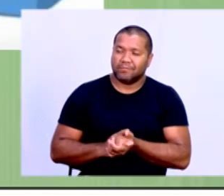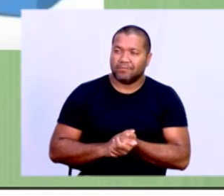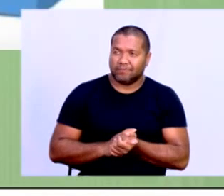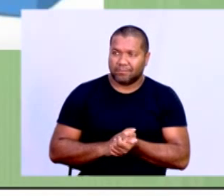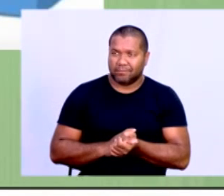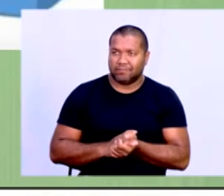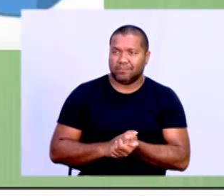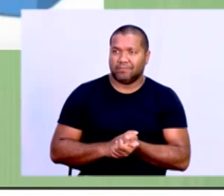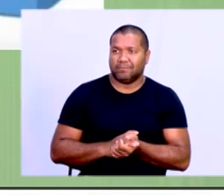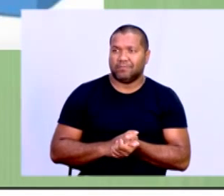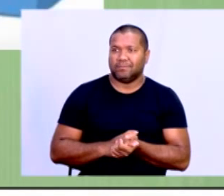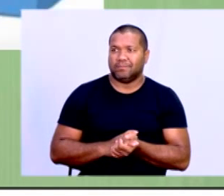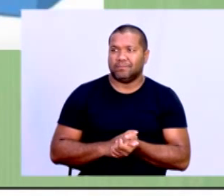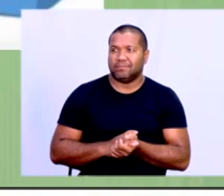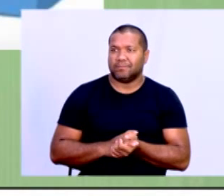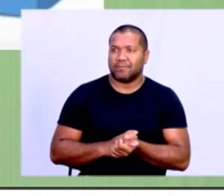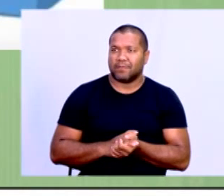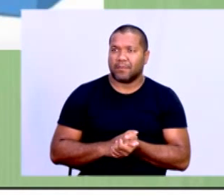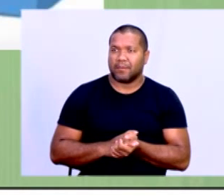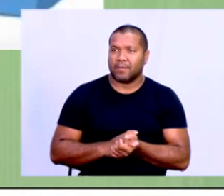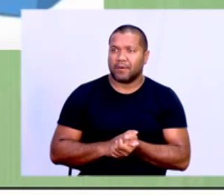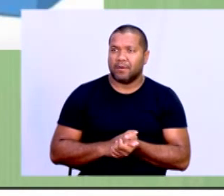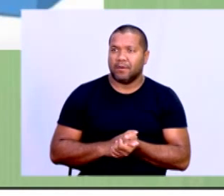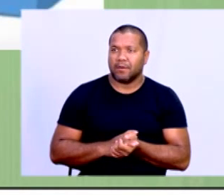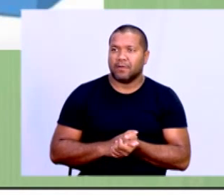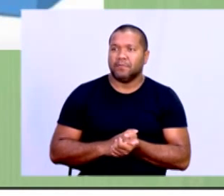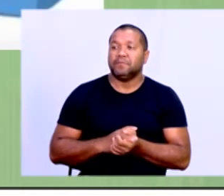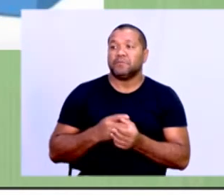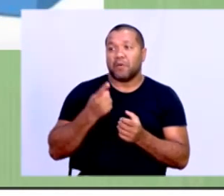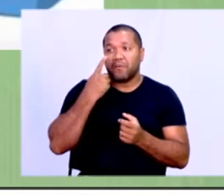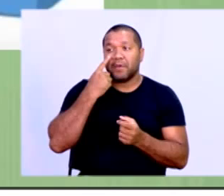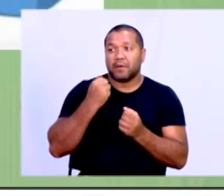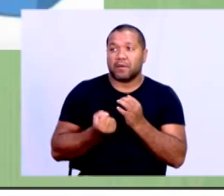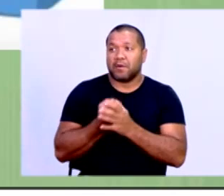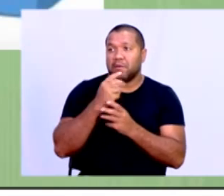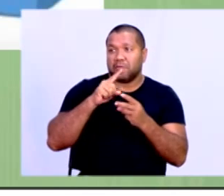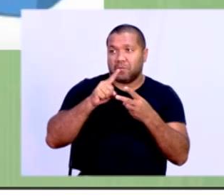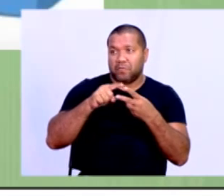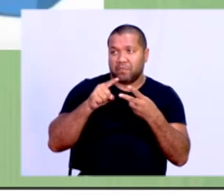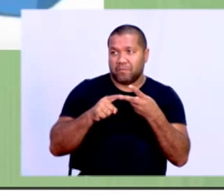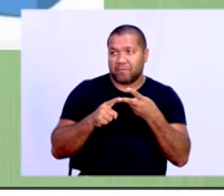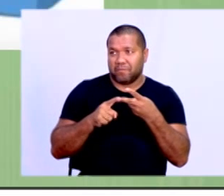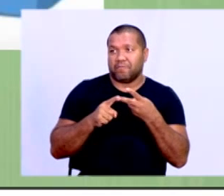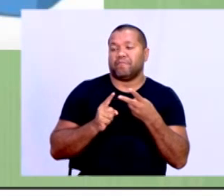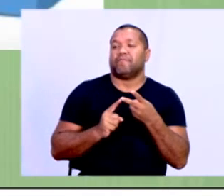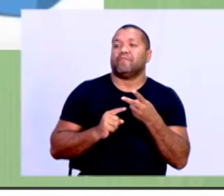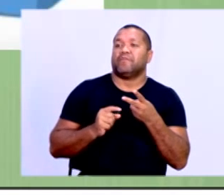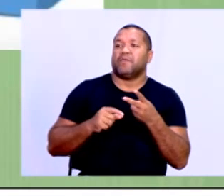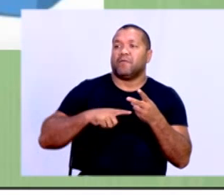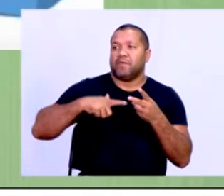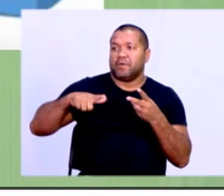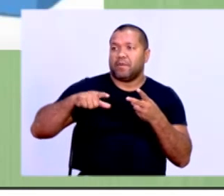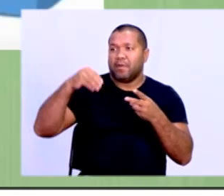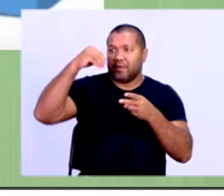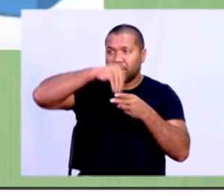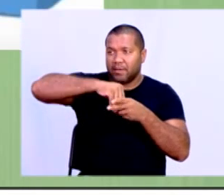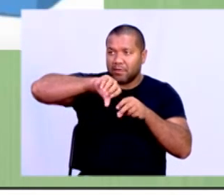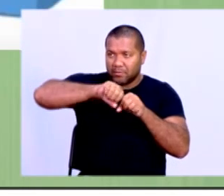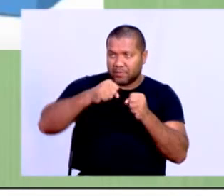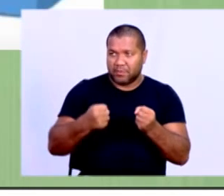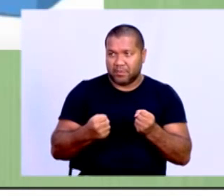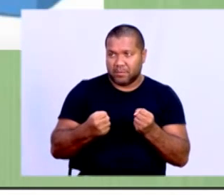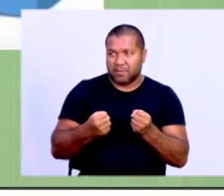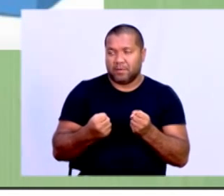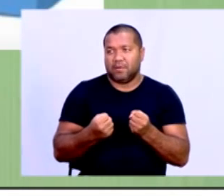Cadastro de usuário. Já criei duas funcionalidades que vão executar dentro do meu sistema.